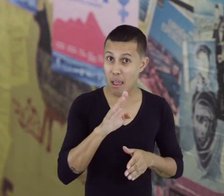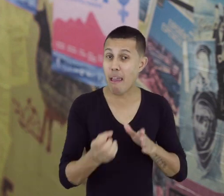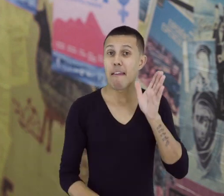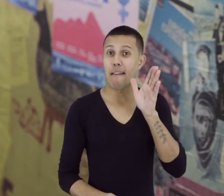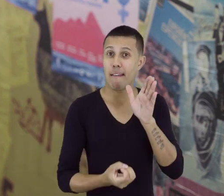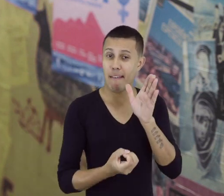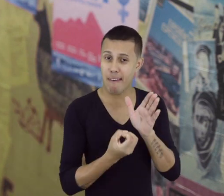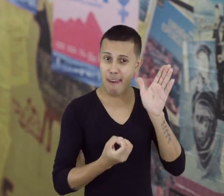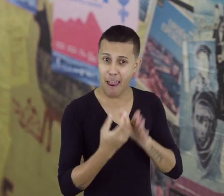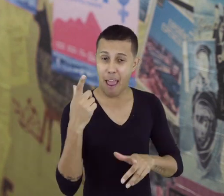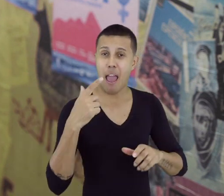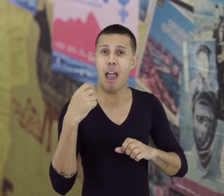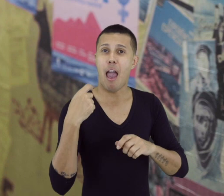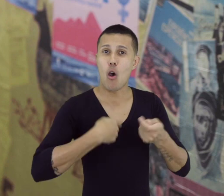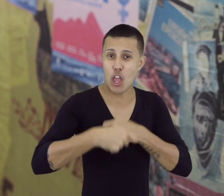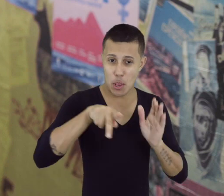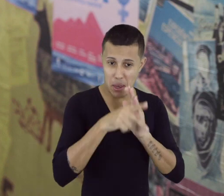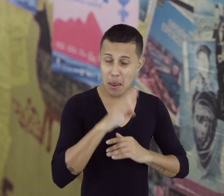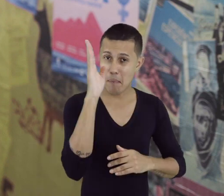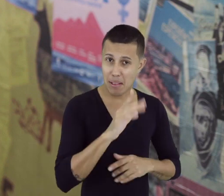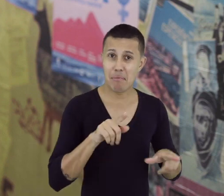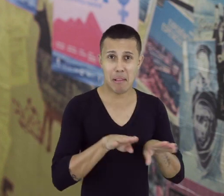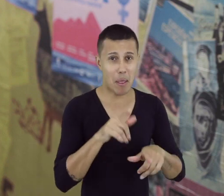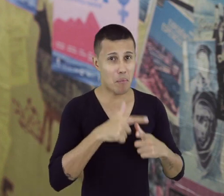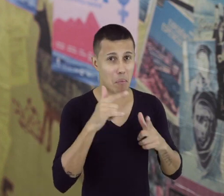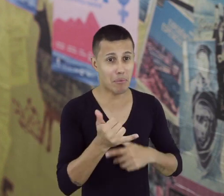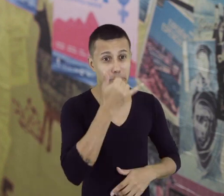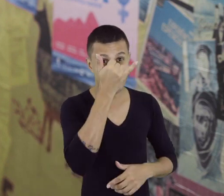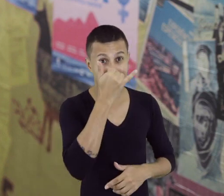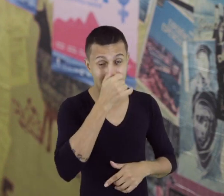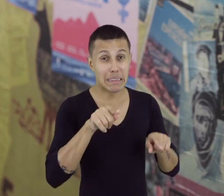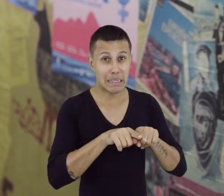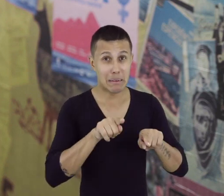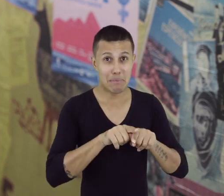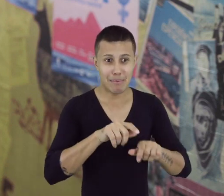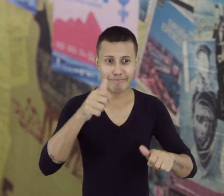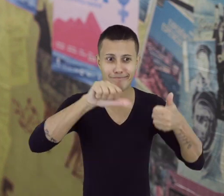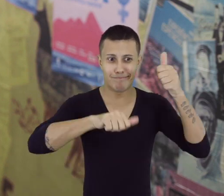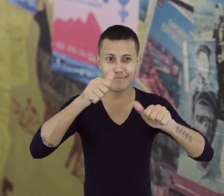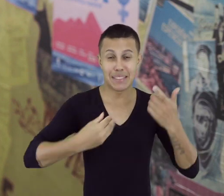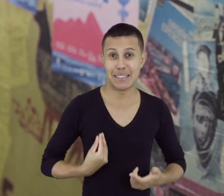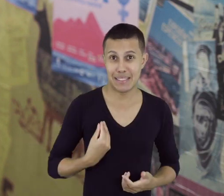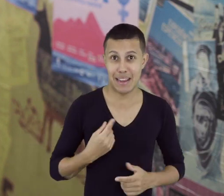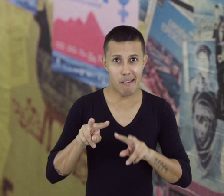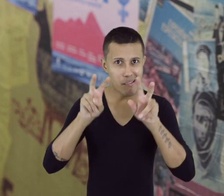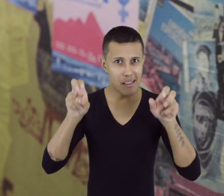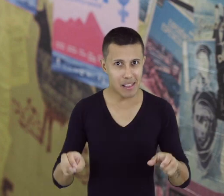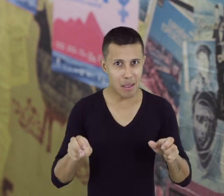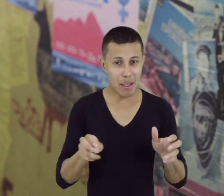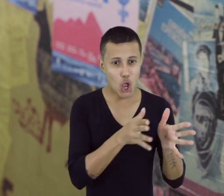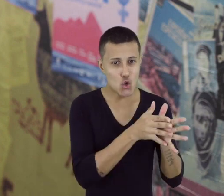aqui precisa se preparar para enfrentar imprevistos e muitos altos e baixos. O tema desse episódio é